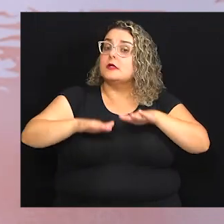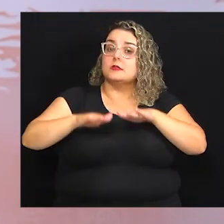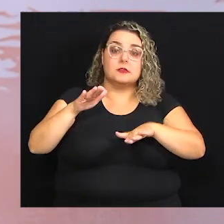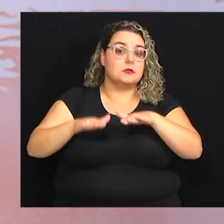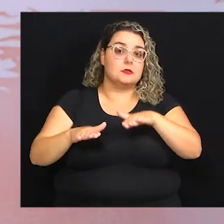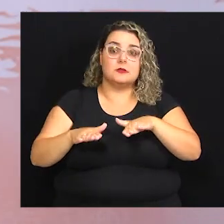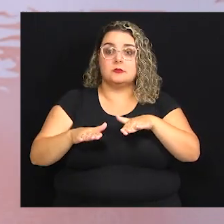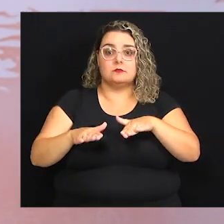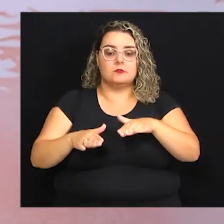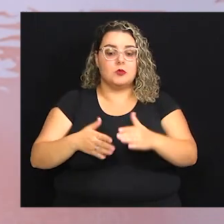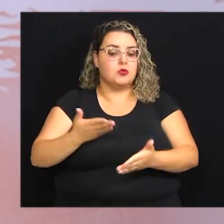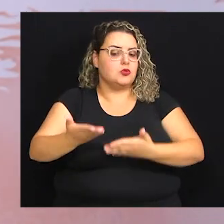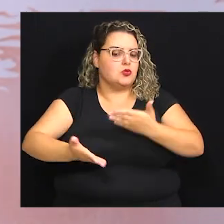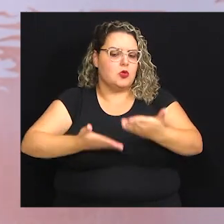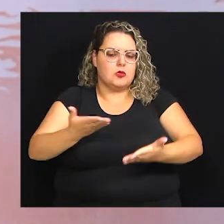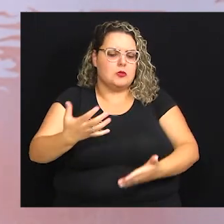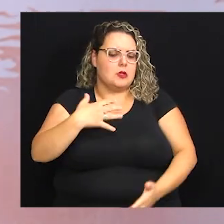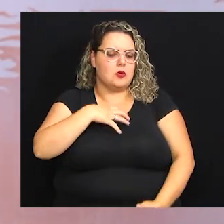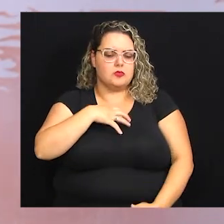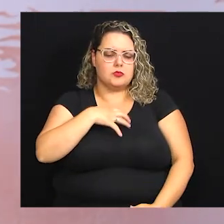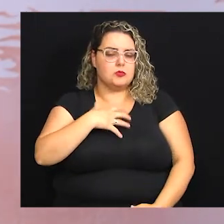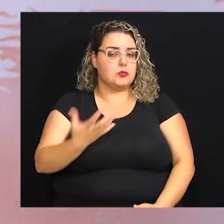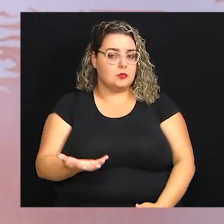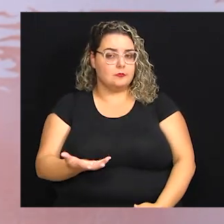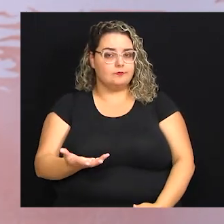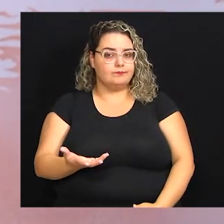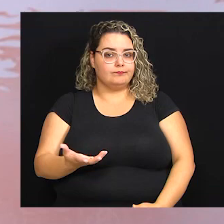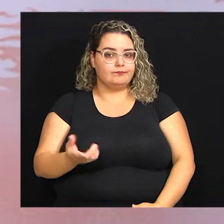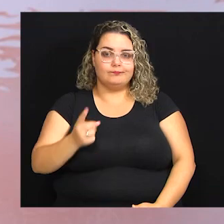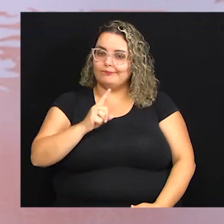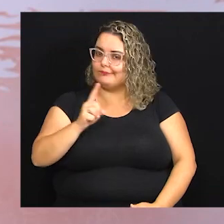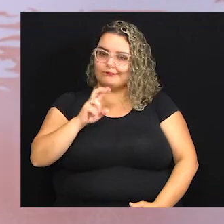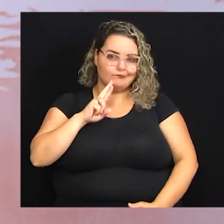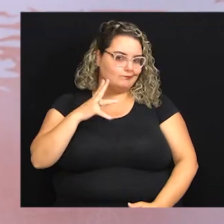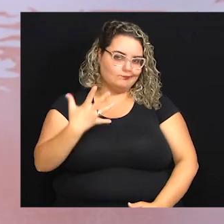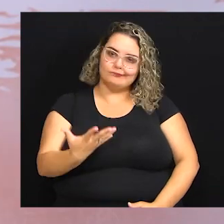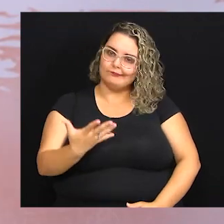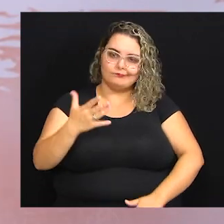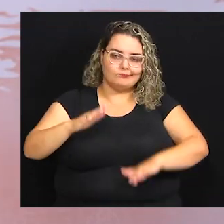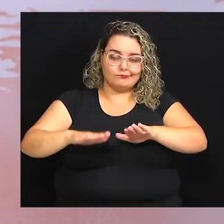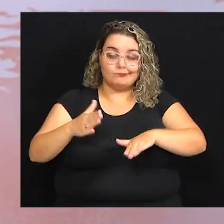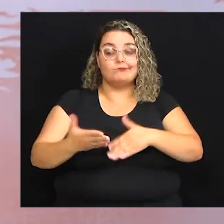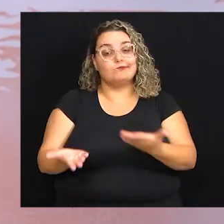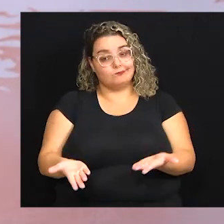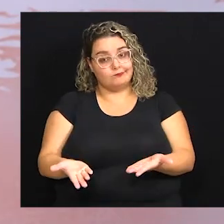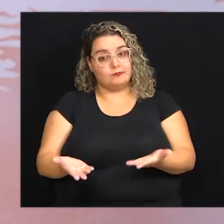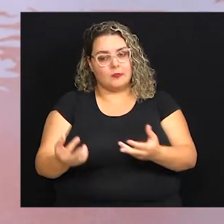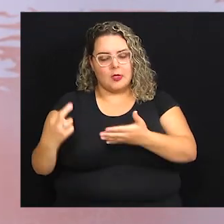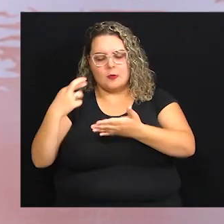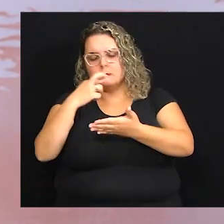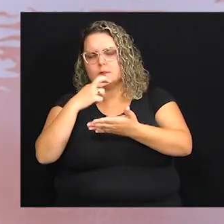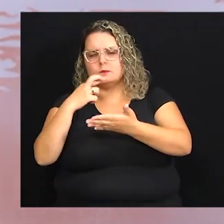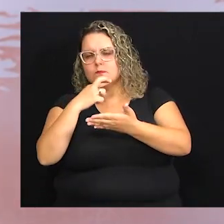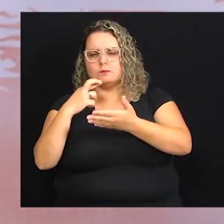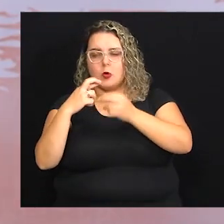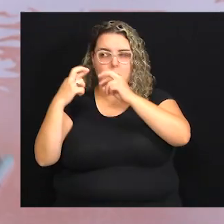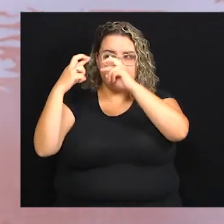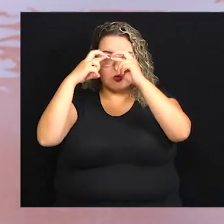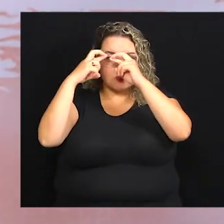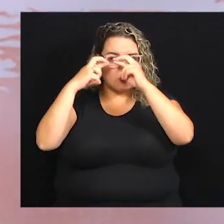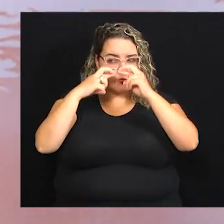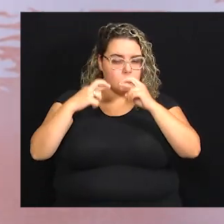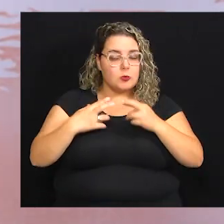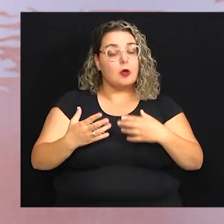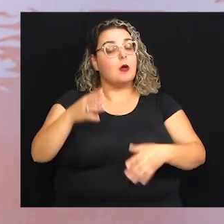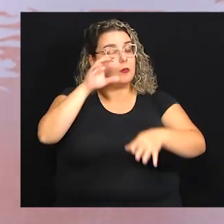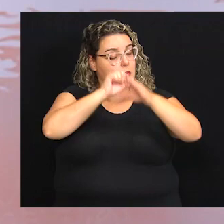nem sempre só tratar o sintoma vai resolver o problema. Muitas vezes é preciso investigar, a gente aprendeu